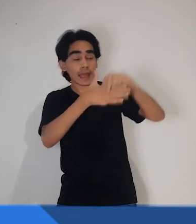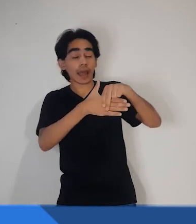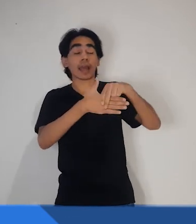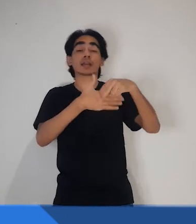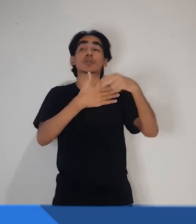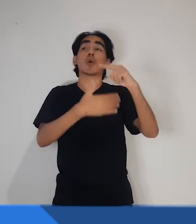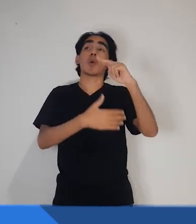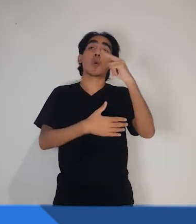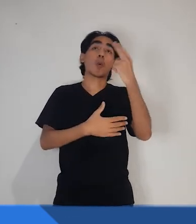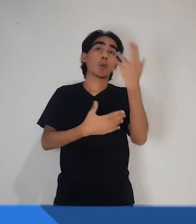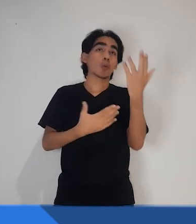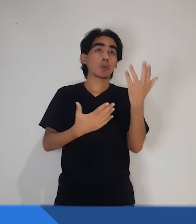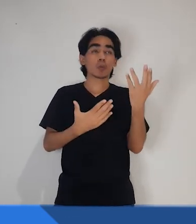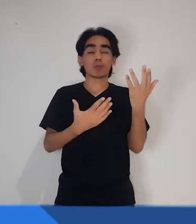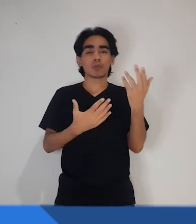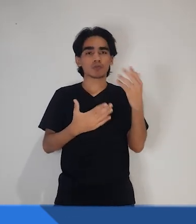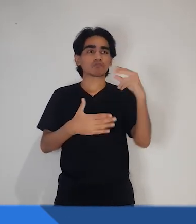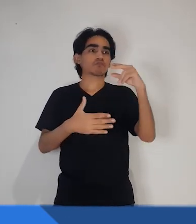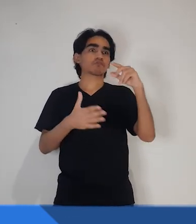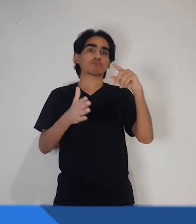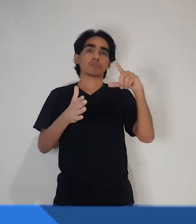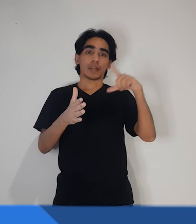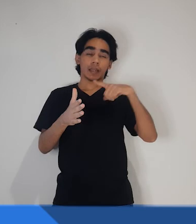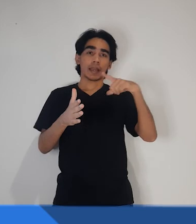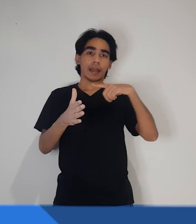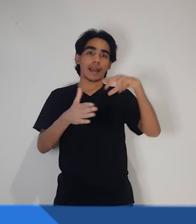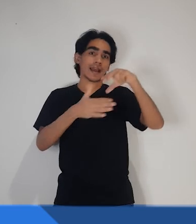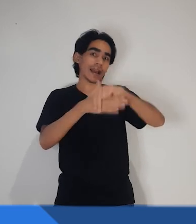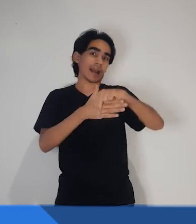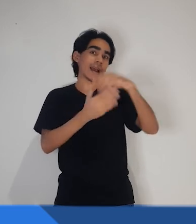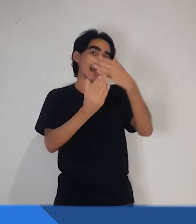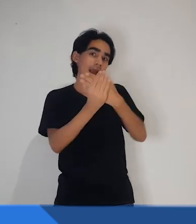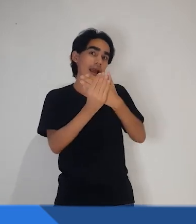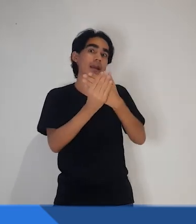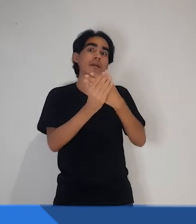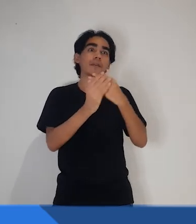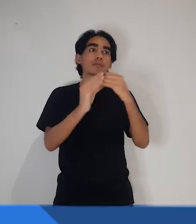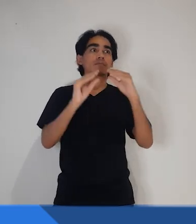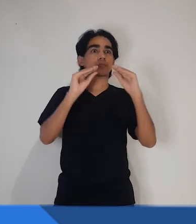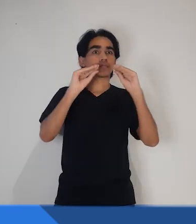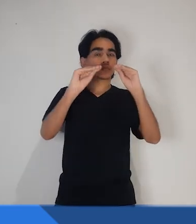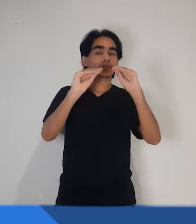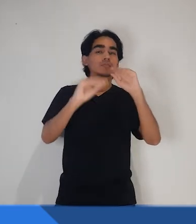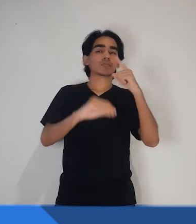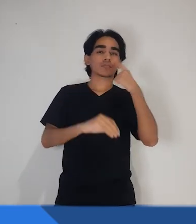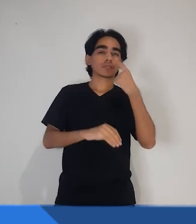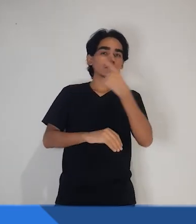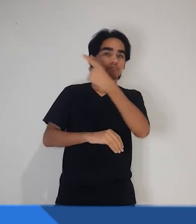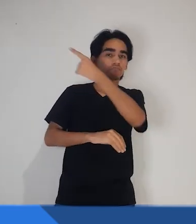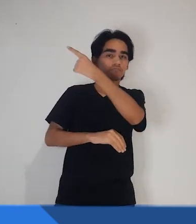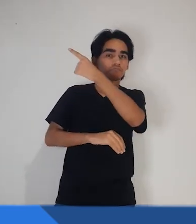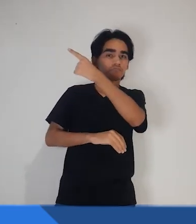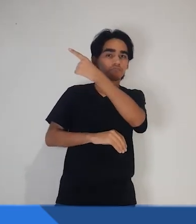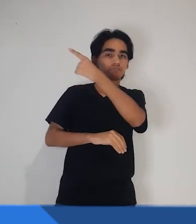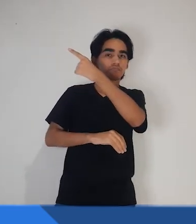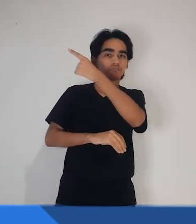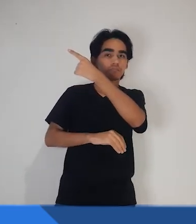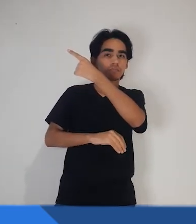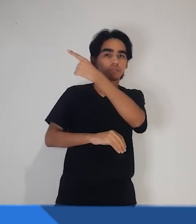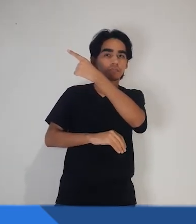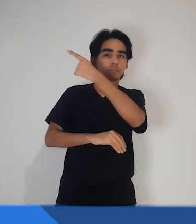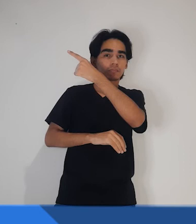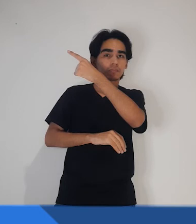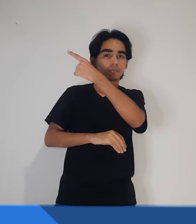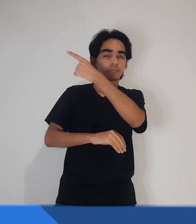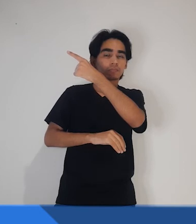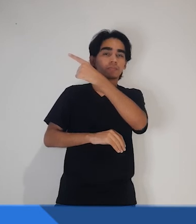de algum anexo, de algum arquivo, anexo à resposta do estudante, você coloca essa opção aqui, como 1, 2,